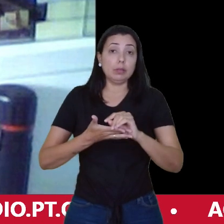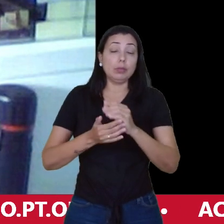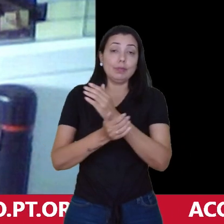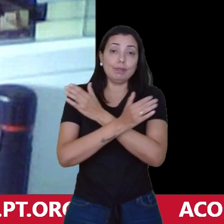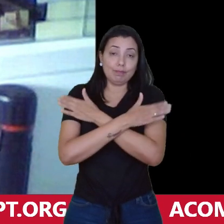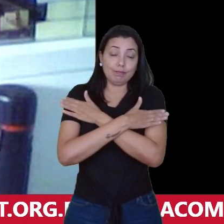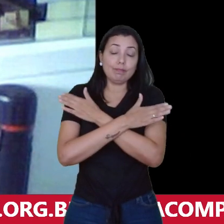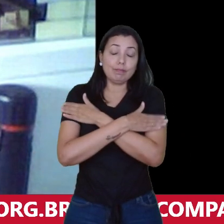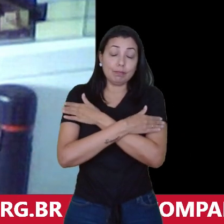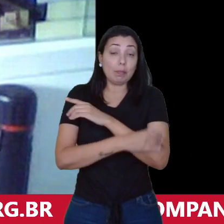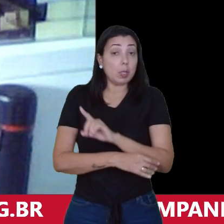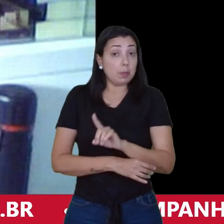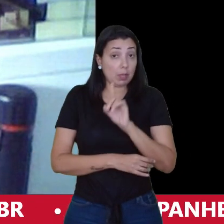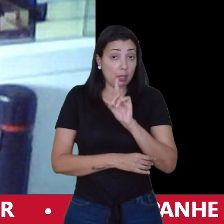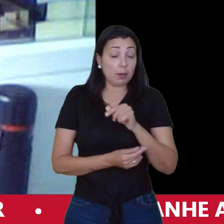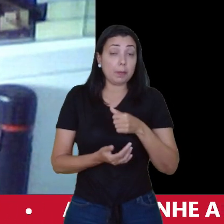desemprego.